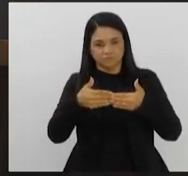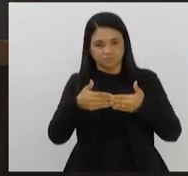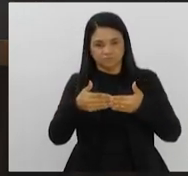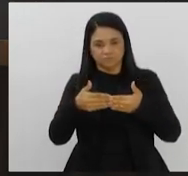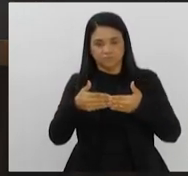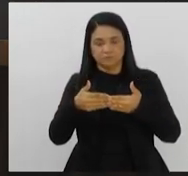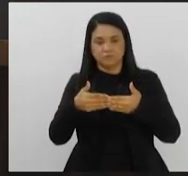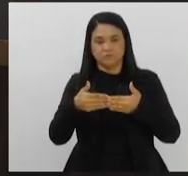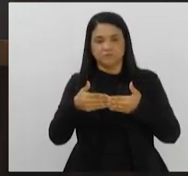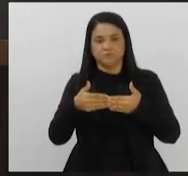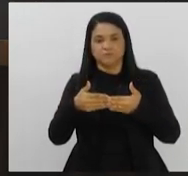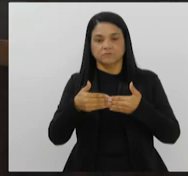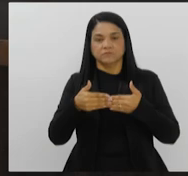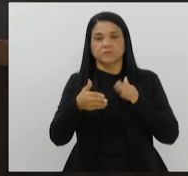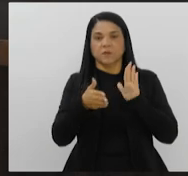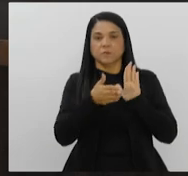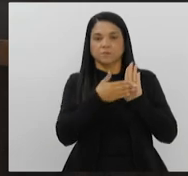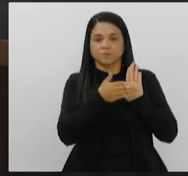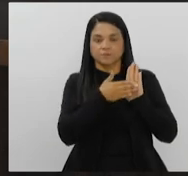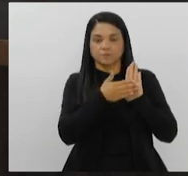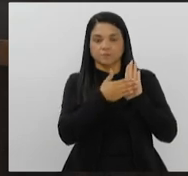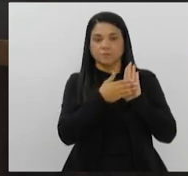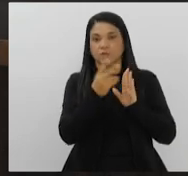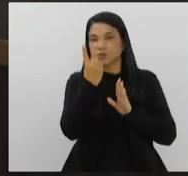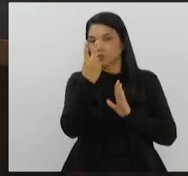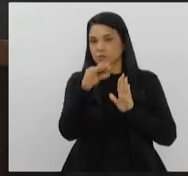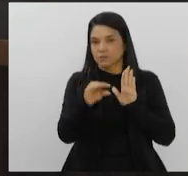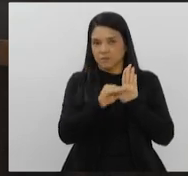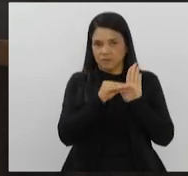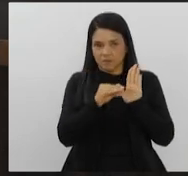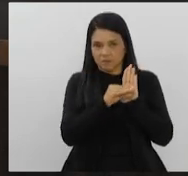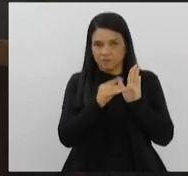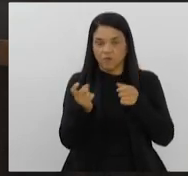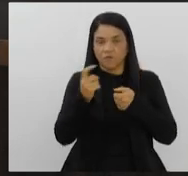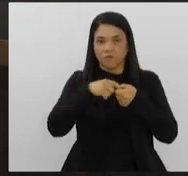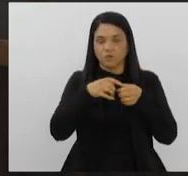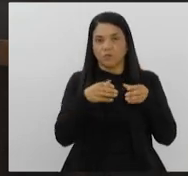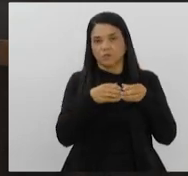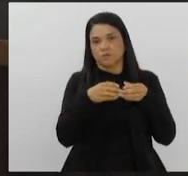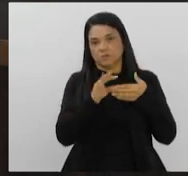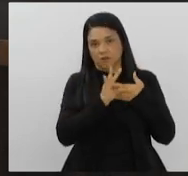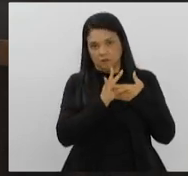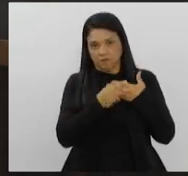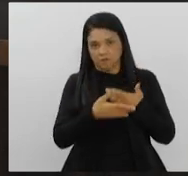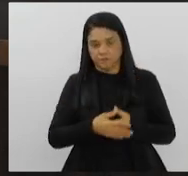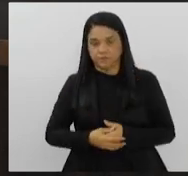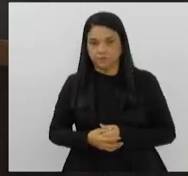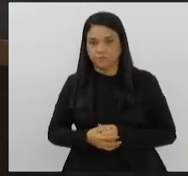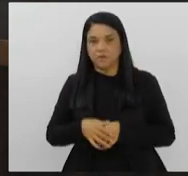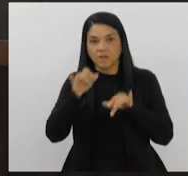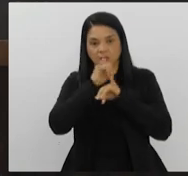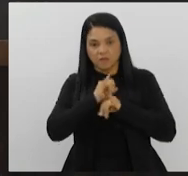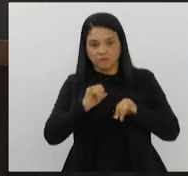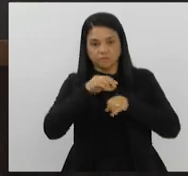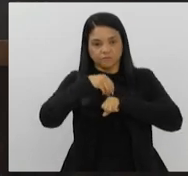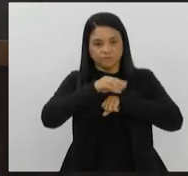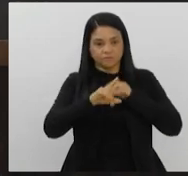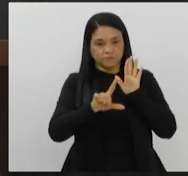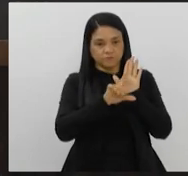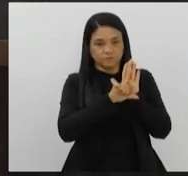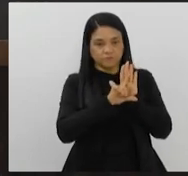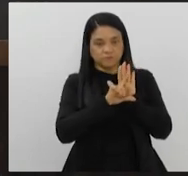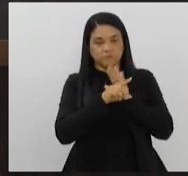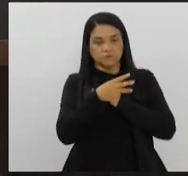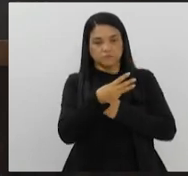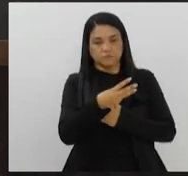encerrada a discussão. A presente proposta recebeu 2 emendas. Retorna às comissões. Anuncio. Indicação